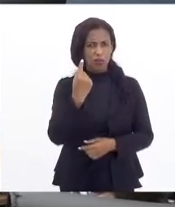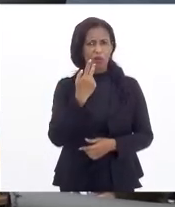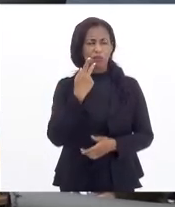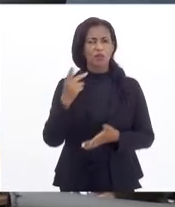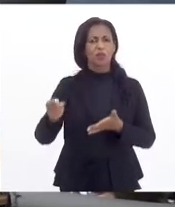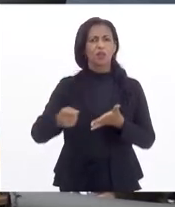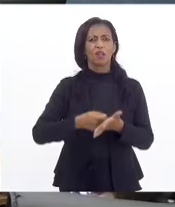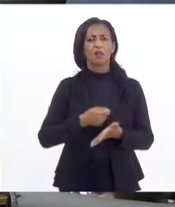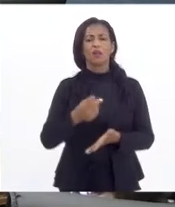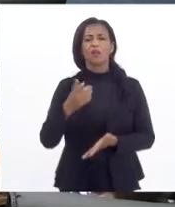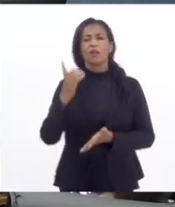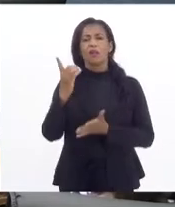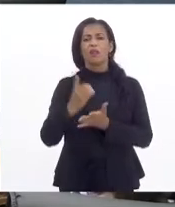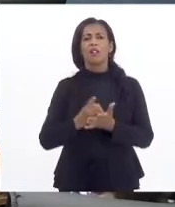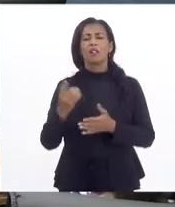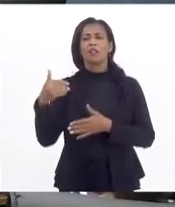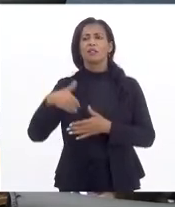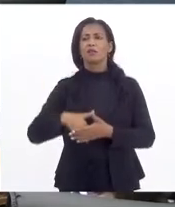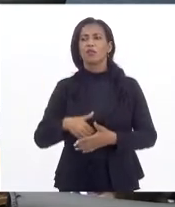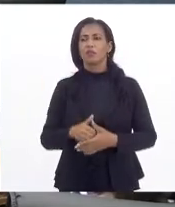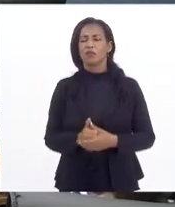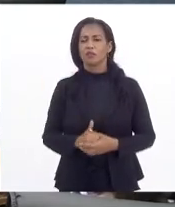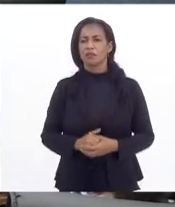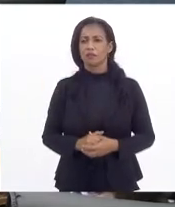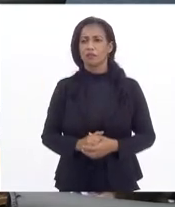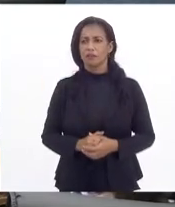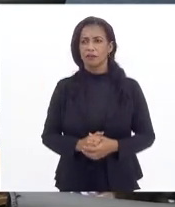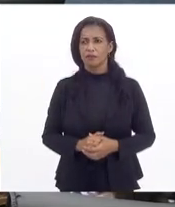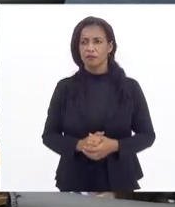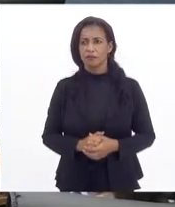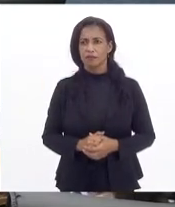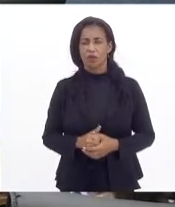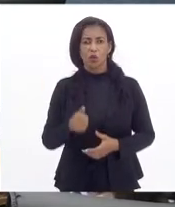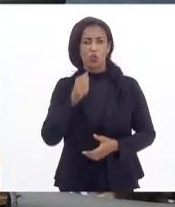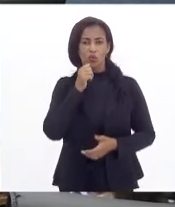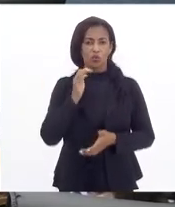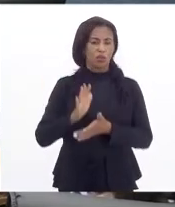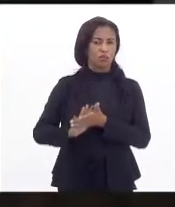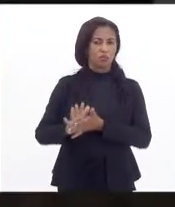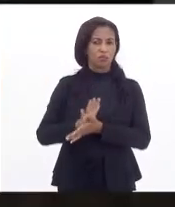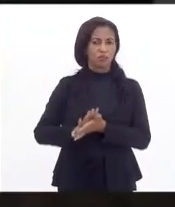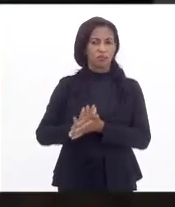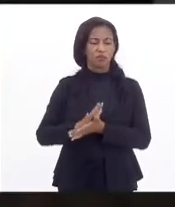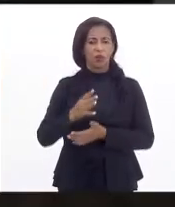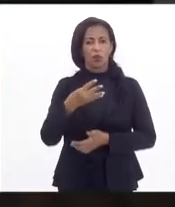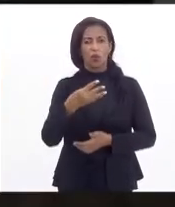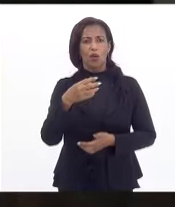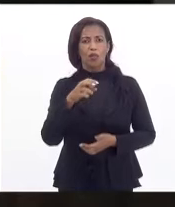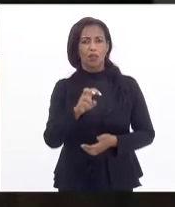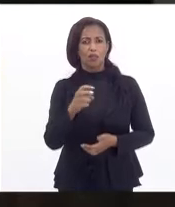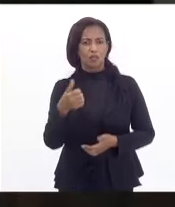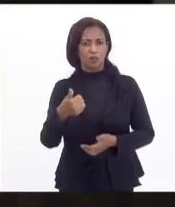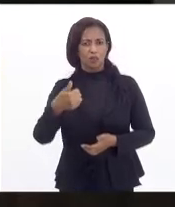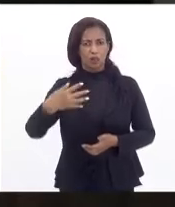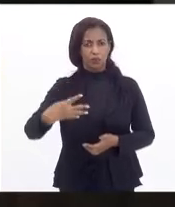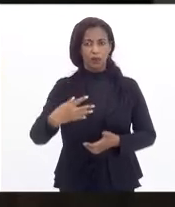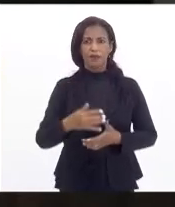inscrever para declarar ação de voto. Tá, ok. Sobre esse projeto. Não havendo quem queira discutir, no projeto de lei 4514,